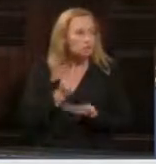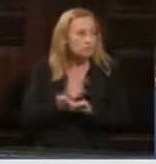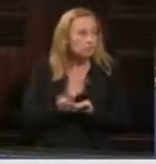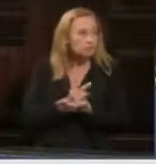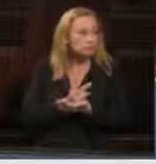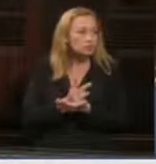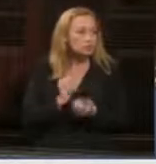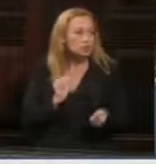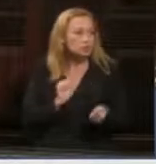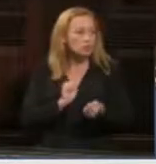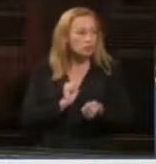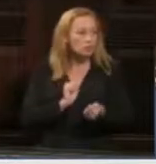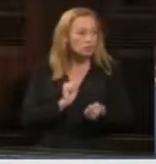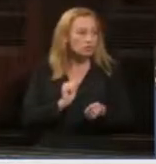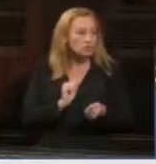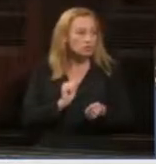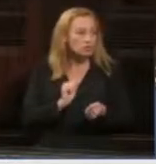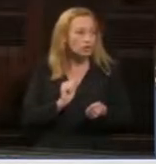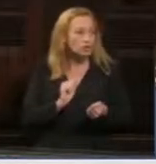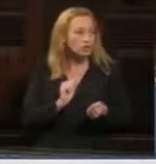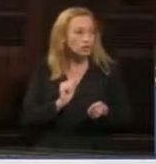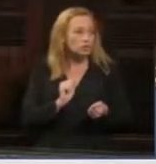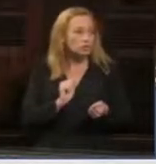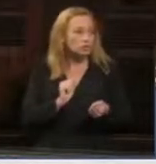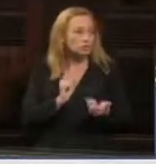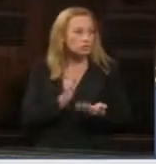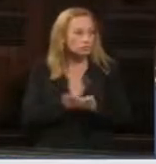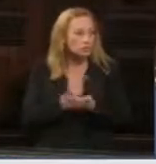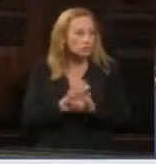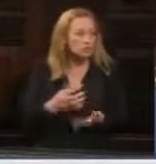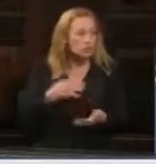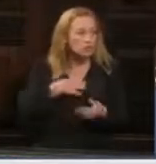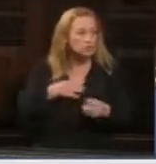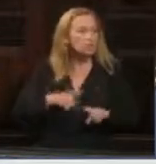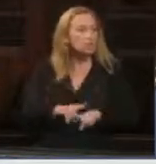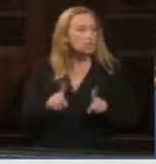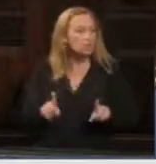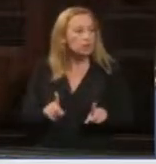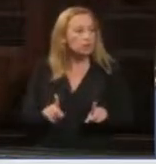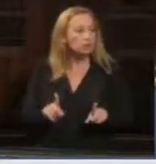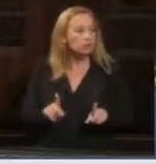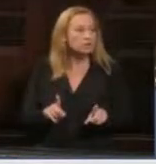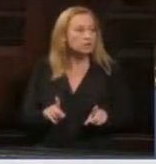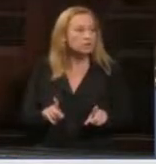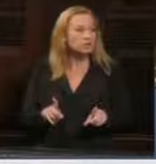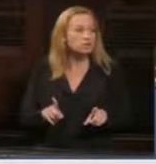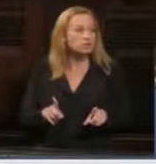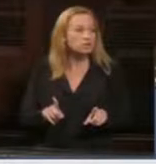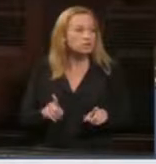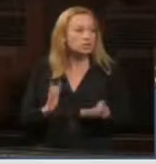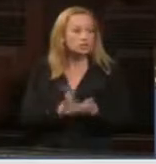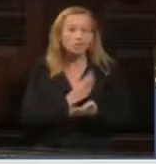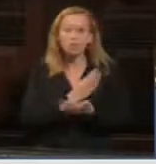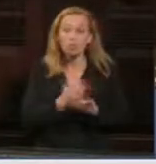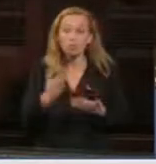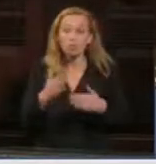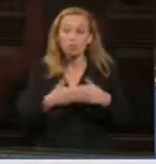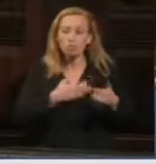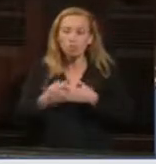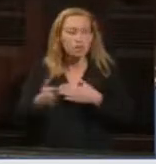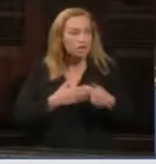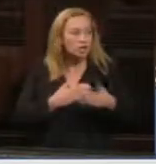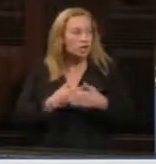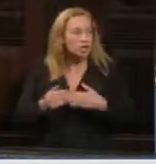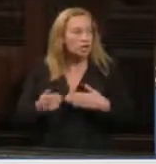nós nos reuniremos ordinariamente seja em reuniões formais da comissão seja audiências públicas nas terças